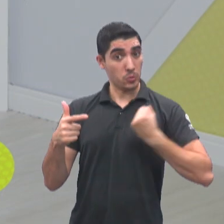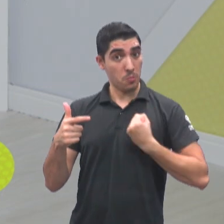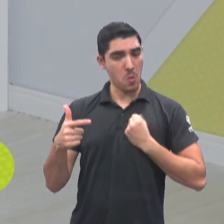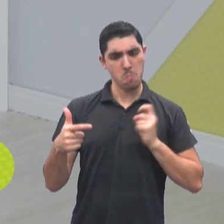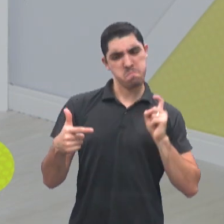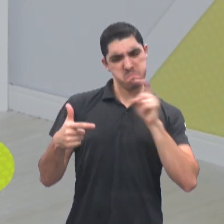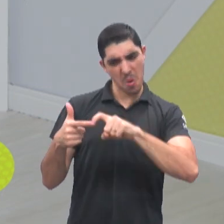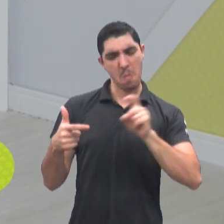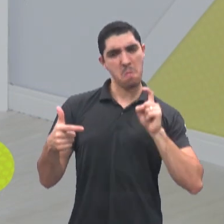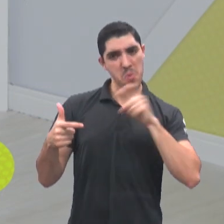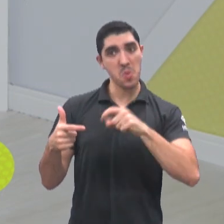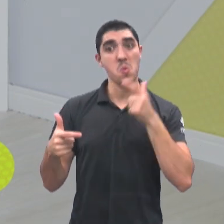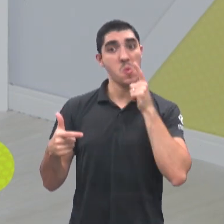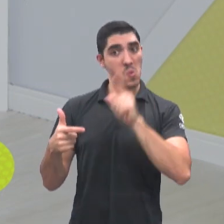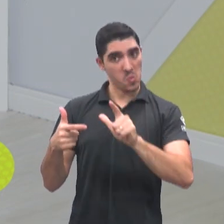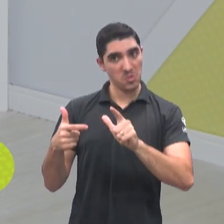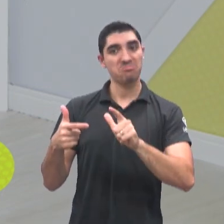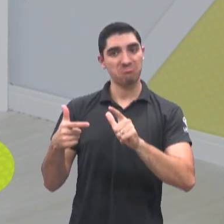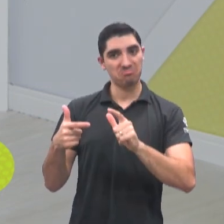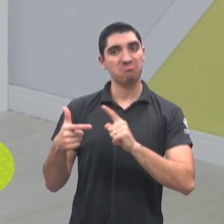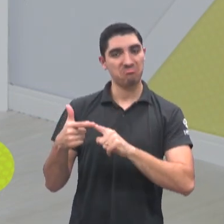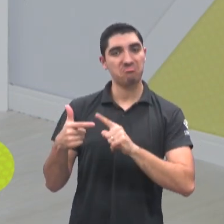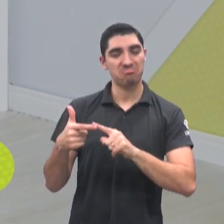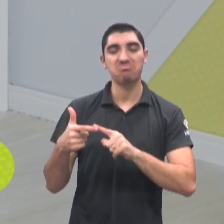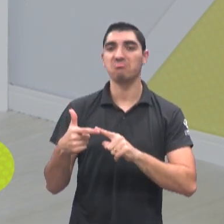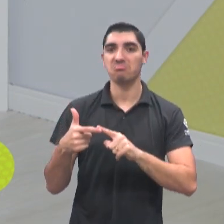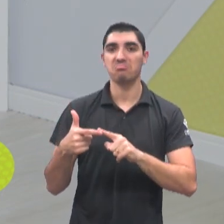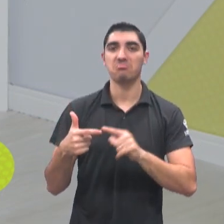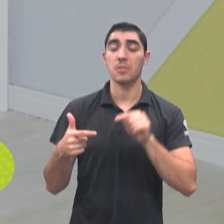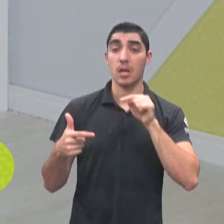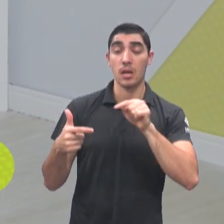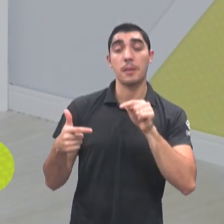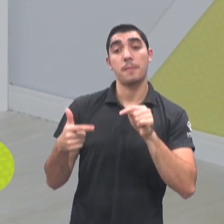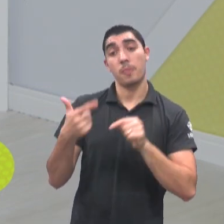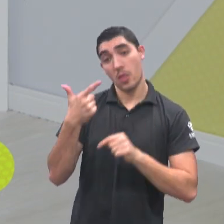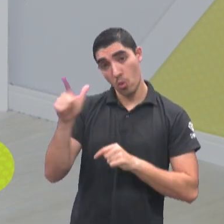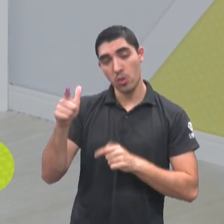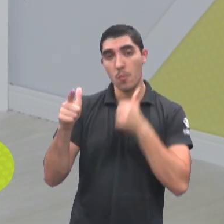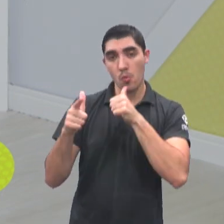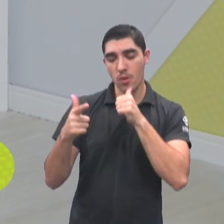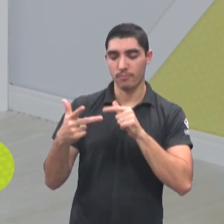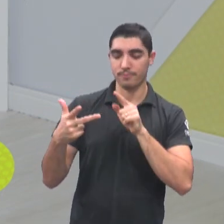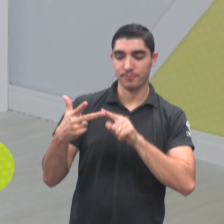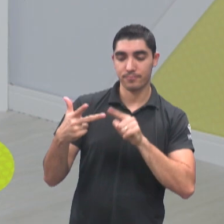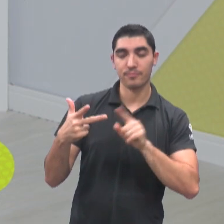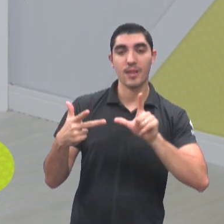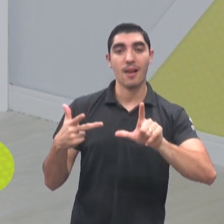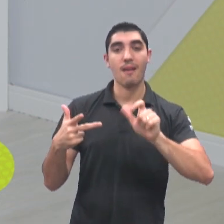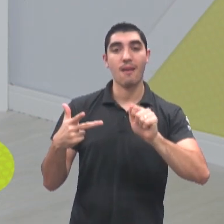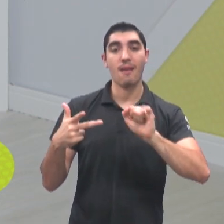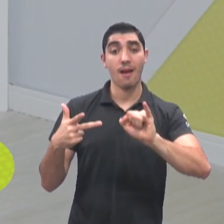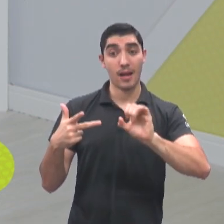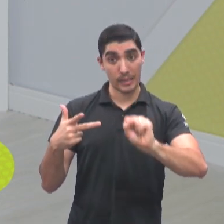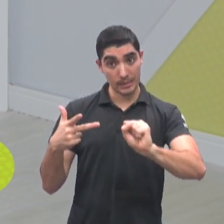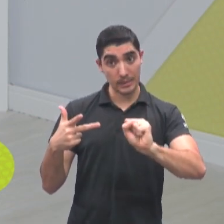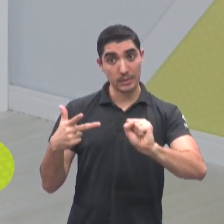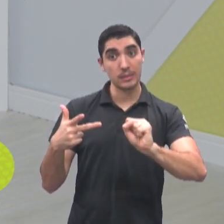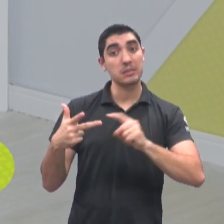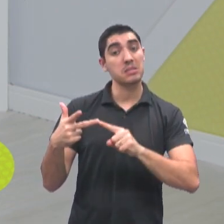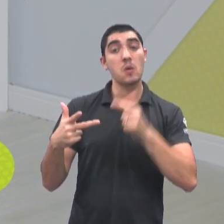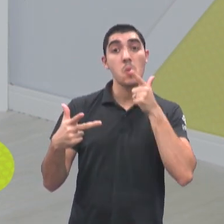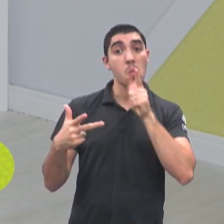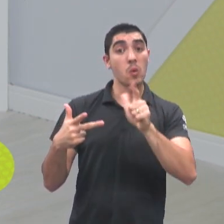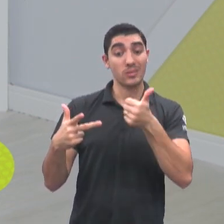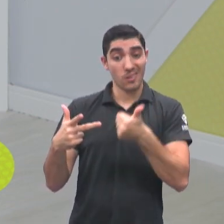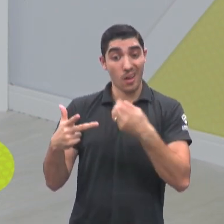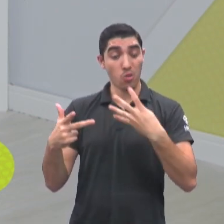double-double para a equipe do Sampaio Basquete, mais 2 assistências, seguido pela Laís Silva, que anotou 14